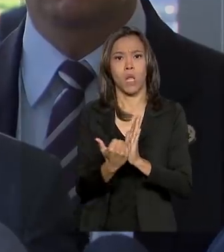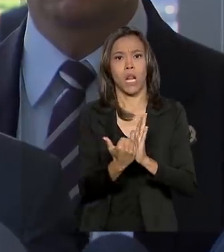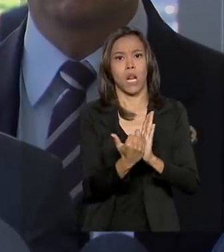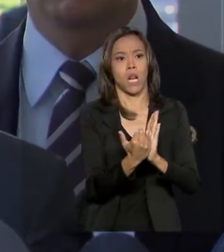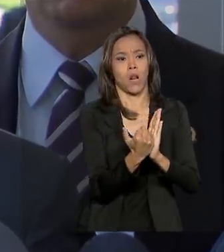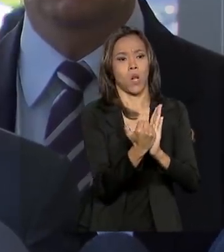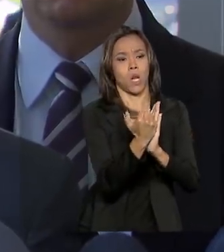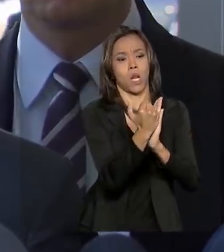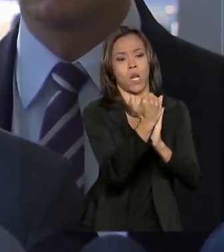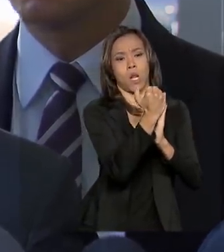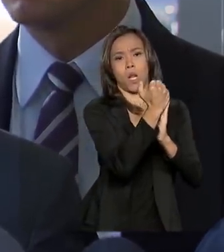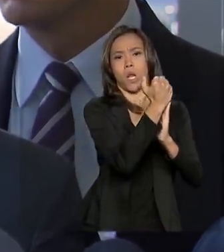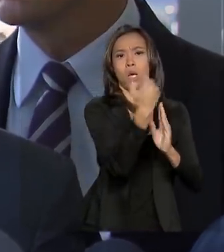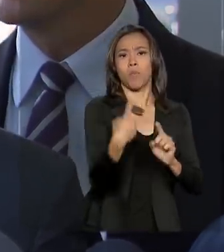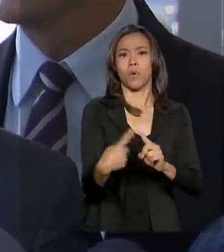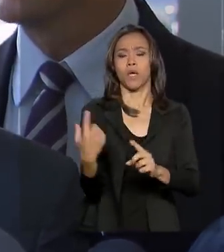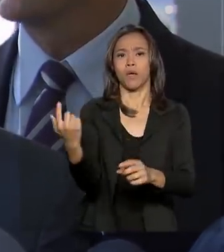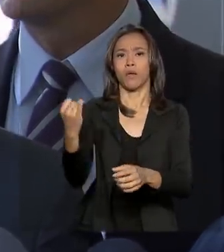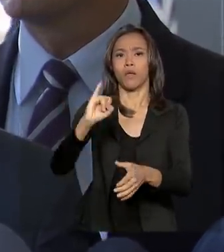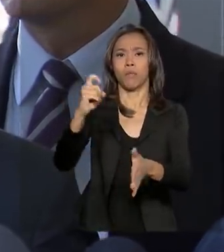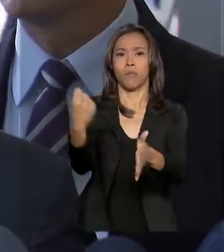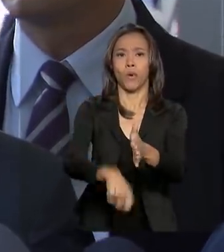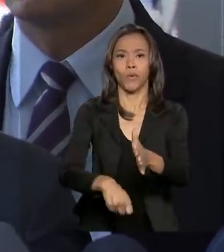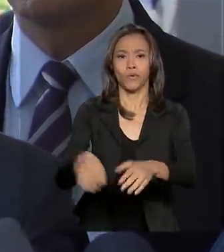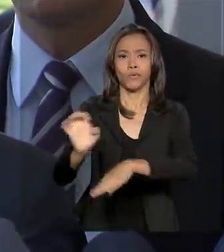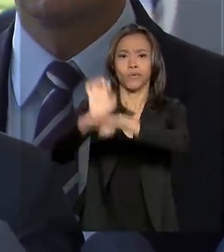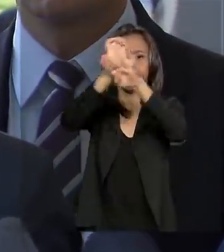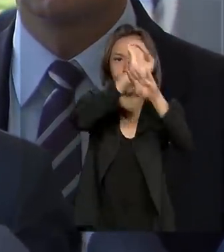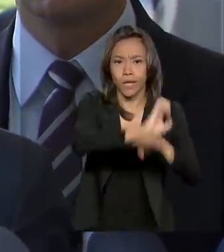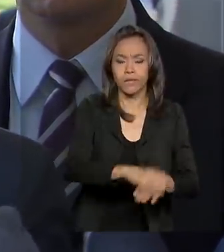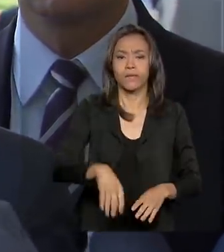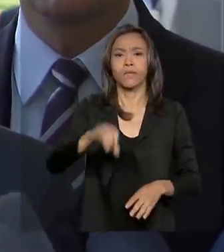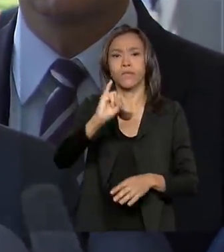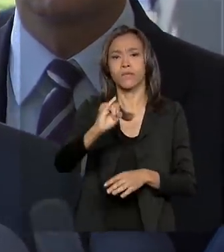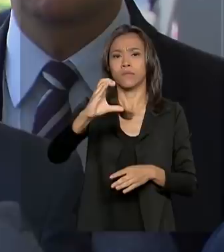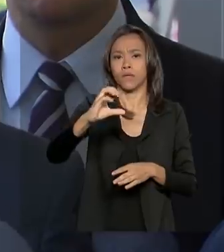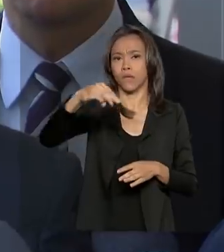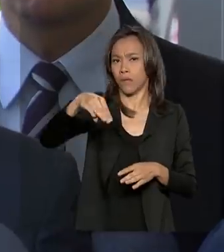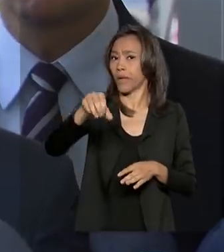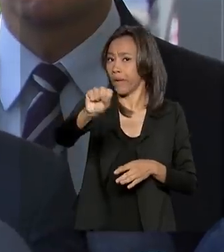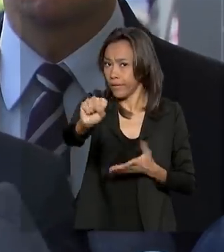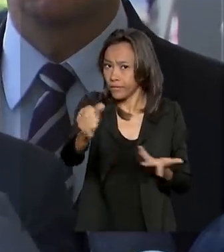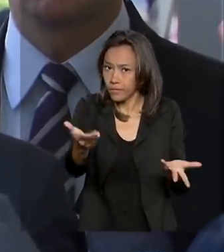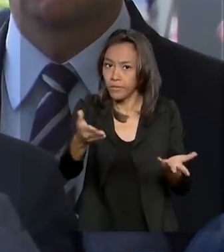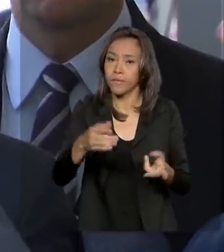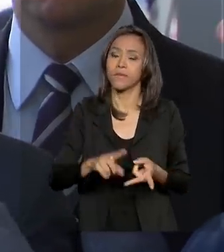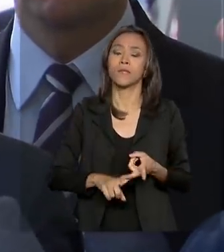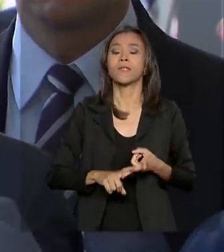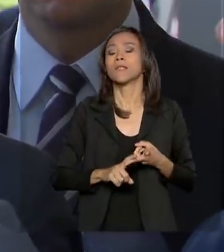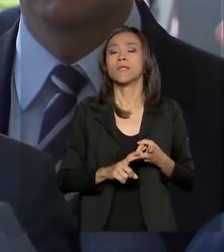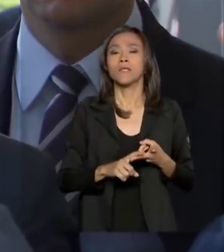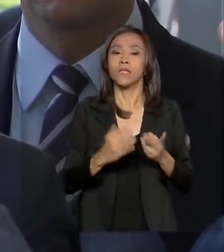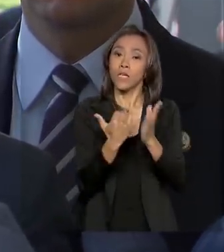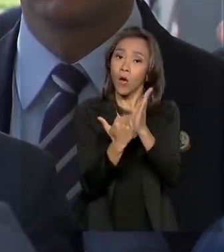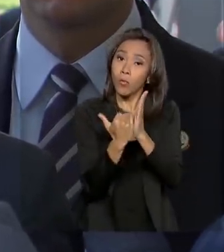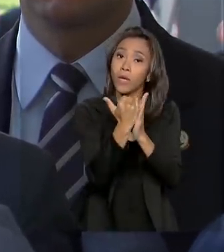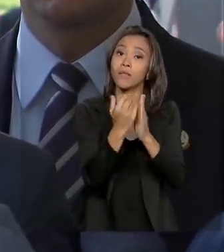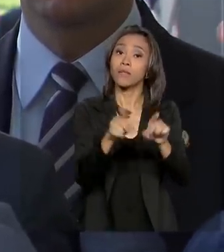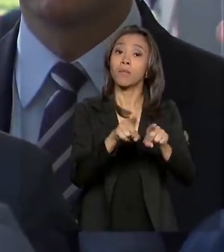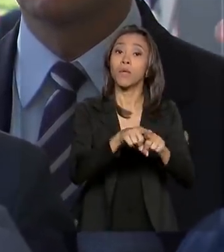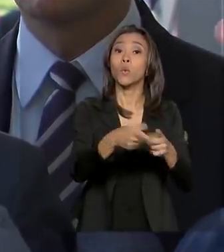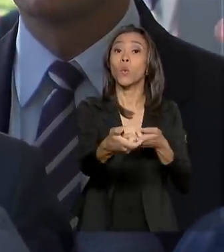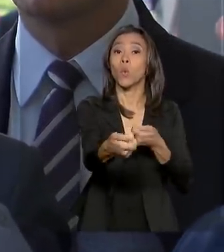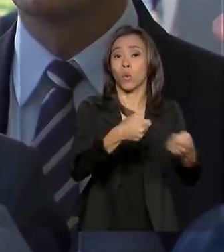outro por causa que impostos estaduais icms basicamente e depois o monopólio